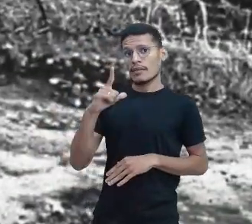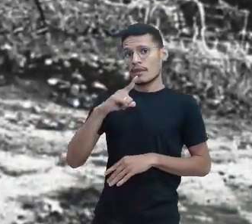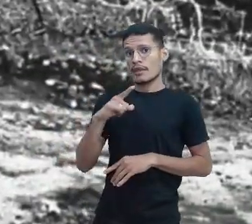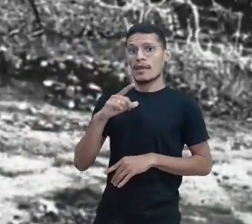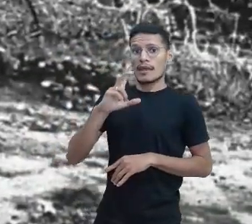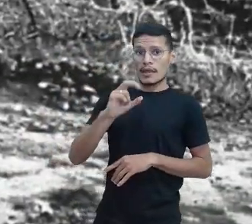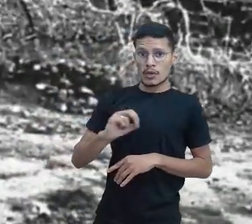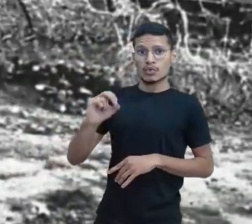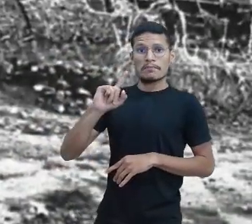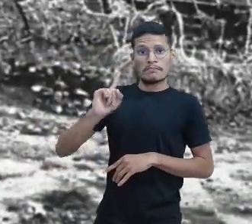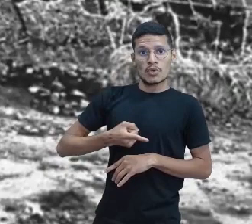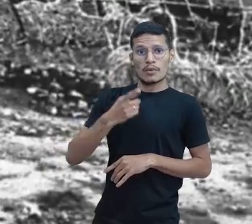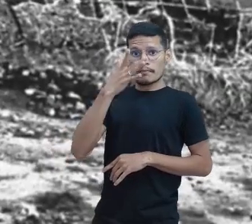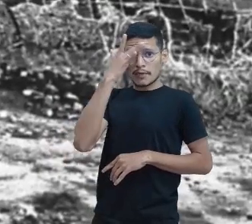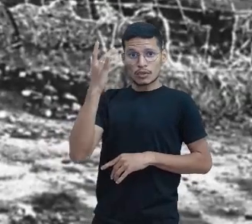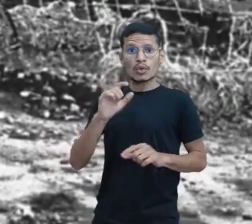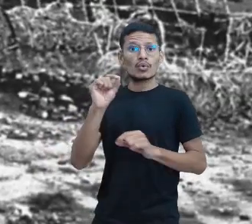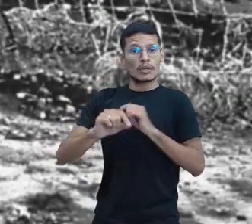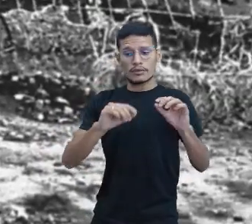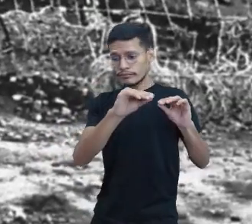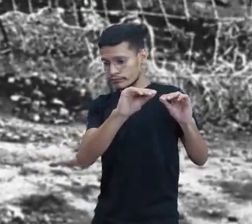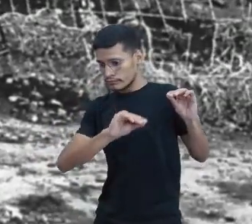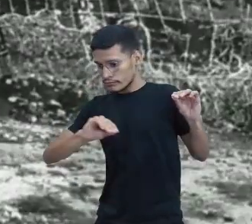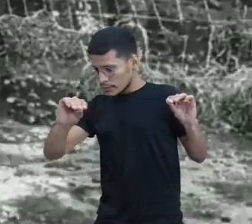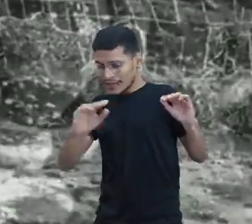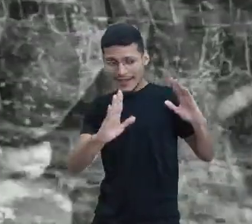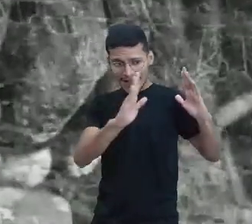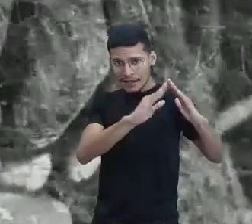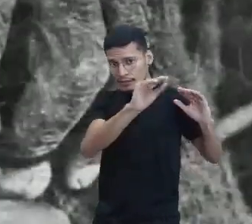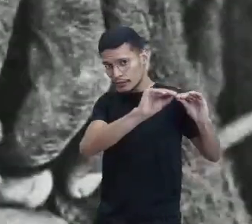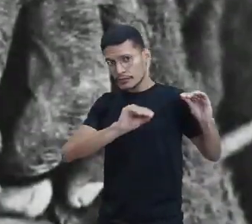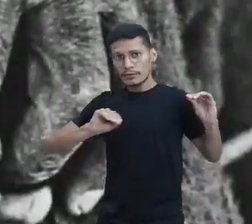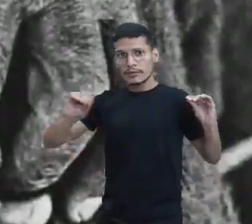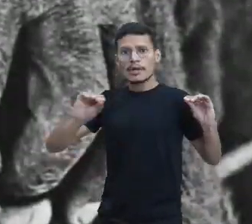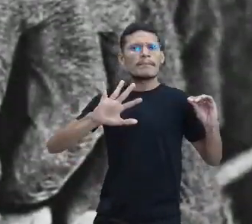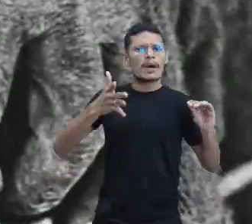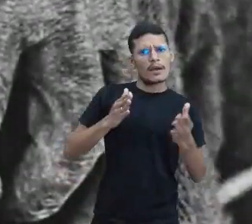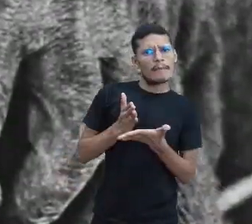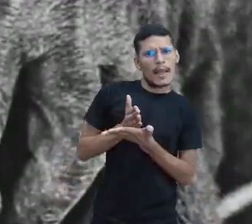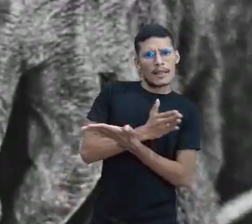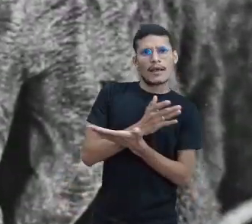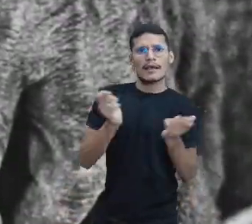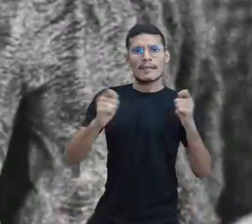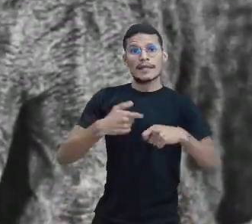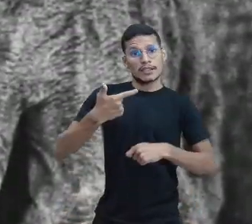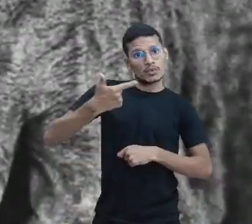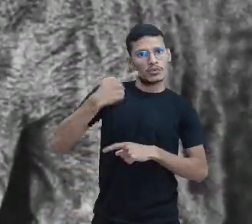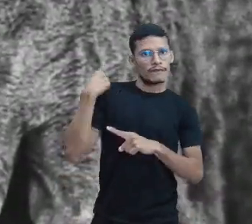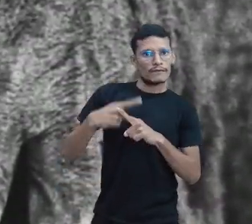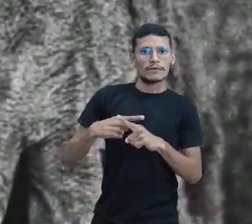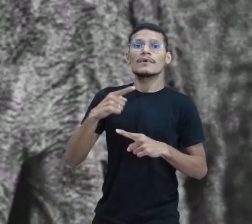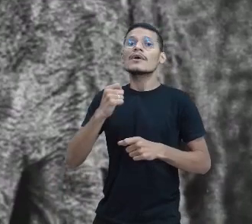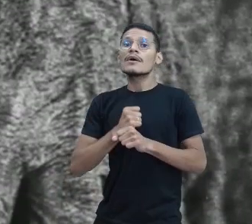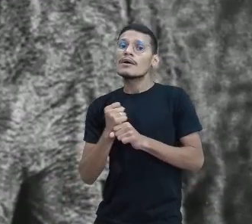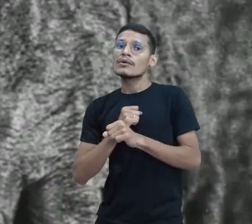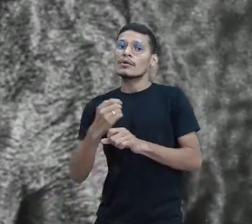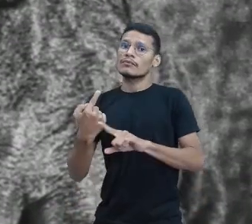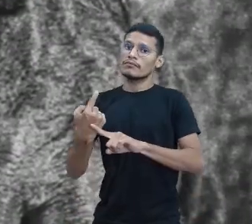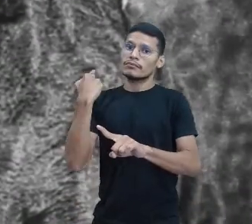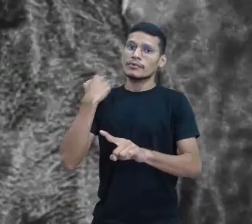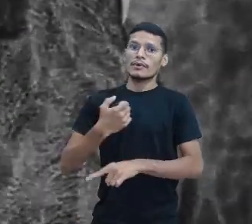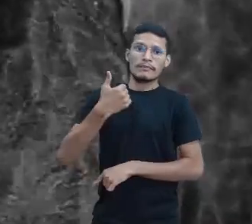mil palestinos foram deslocados de suas casas, cerca de metade deles pela segunda vez desde